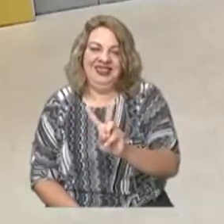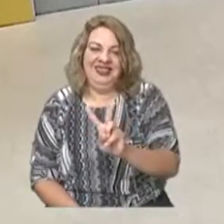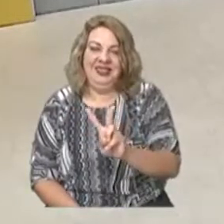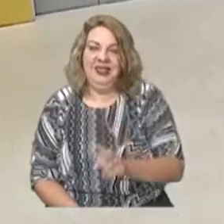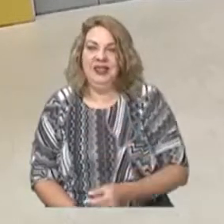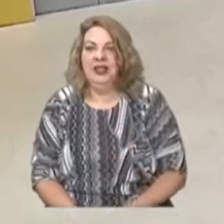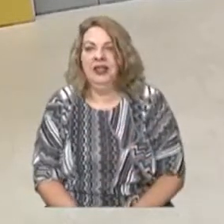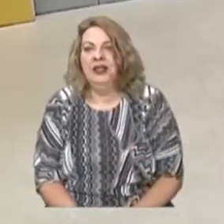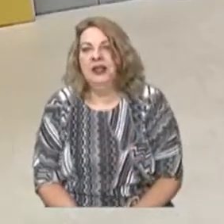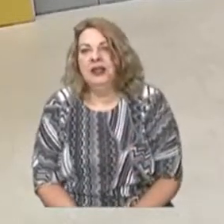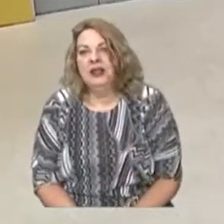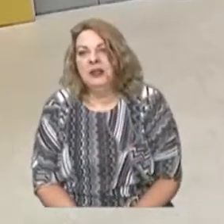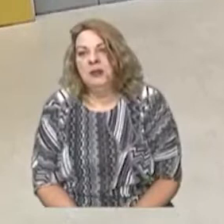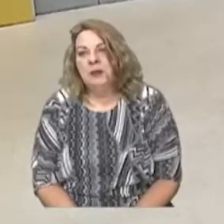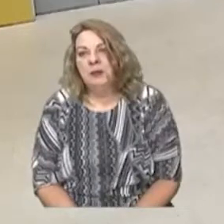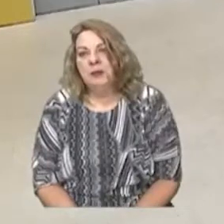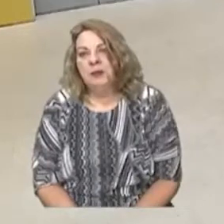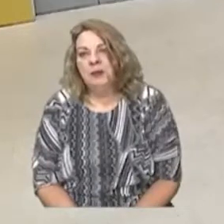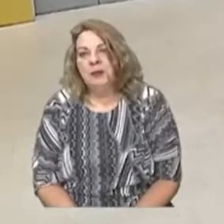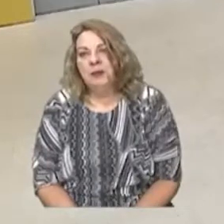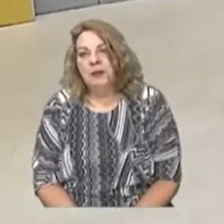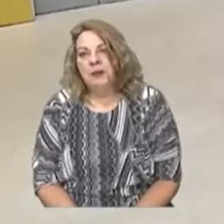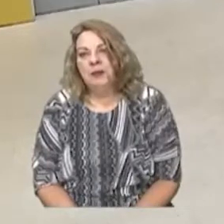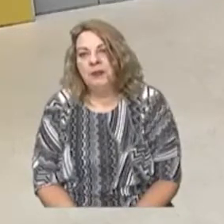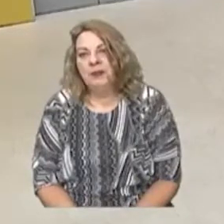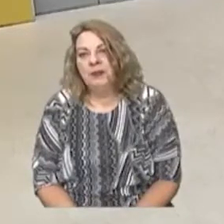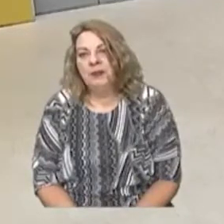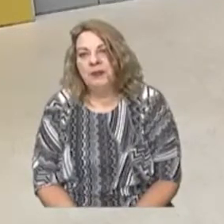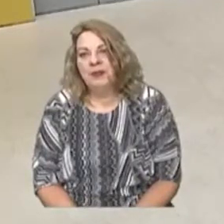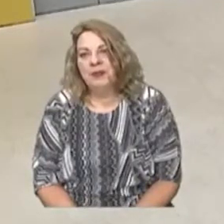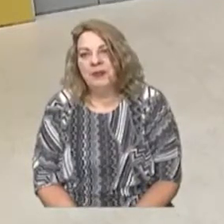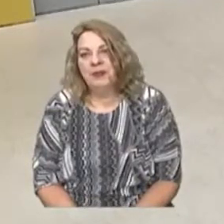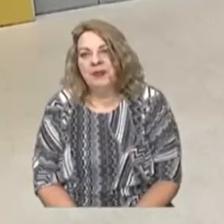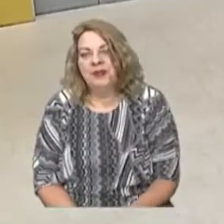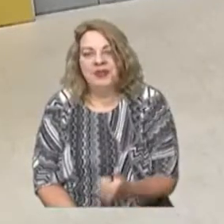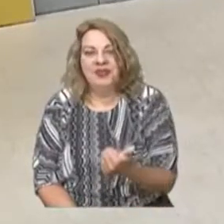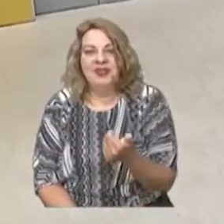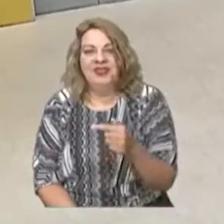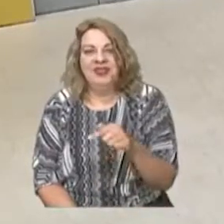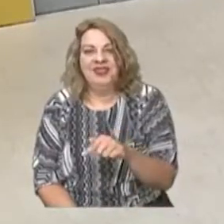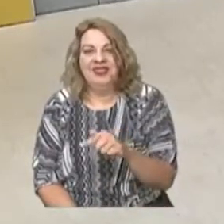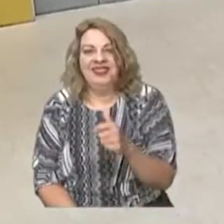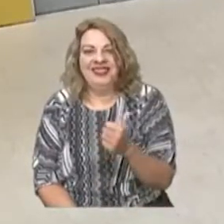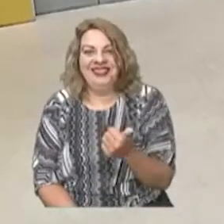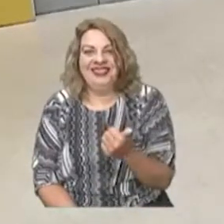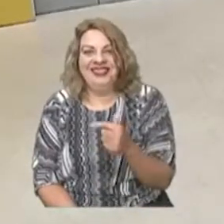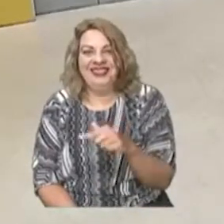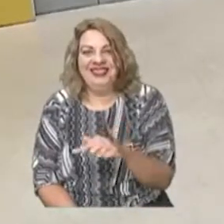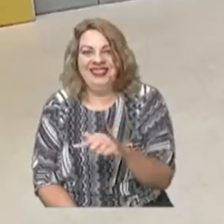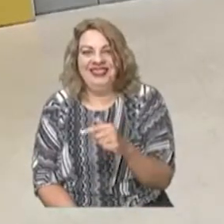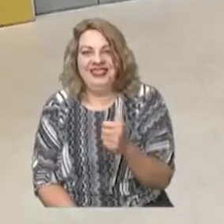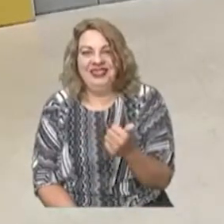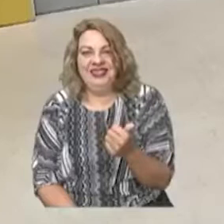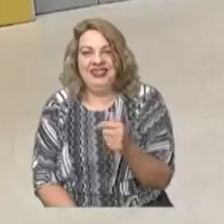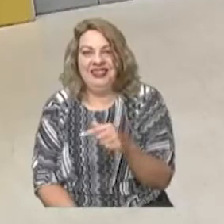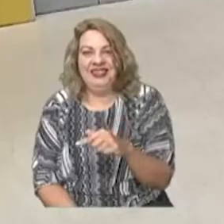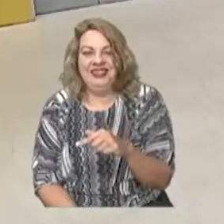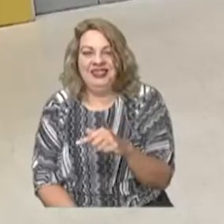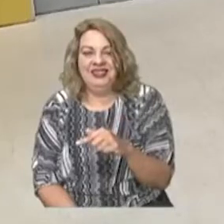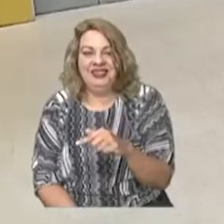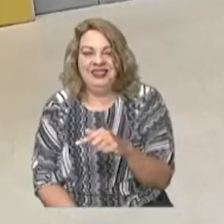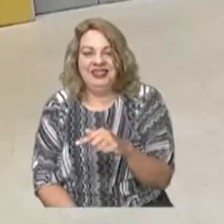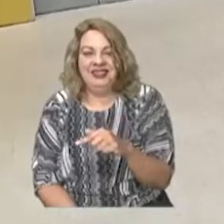2, número 2 é a bolinha e também número 17, 17,